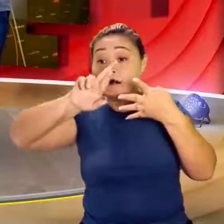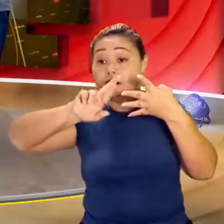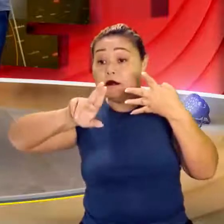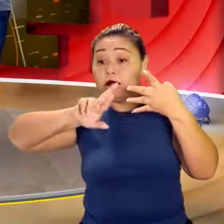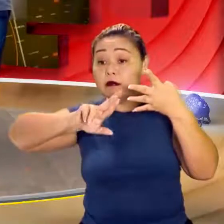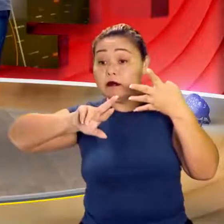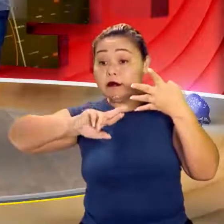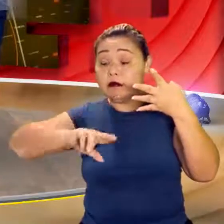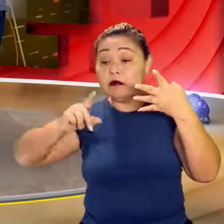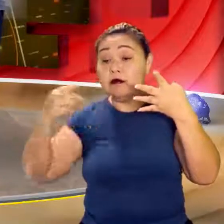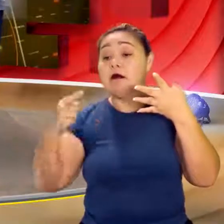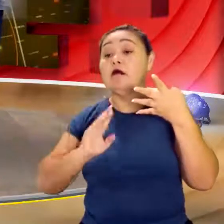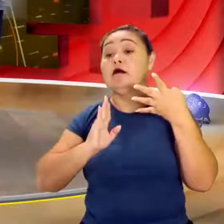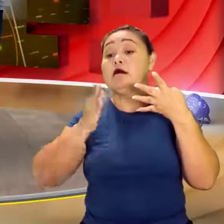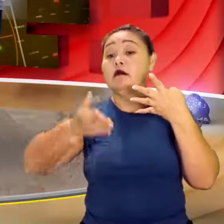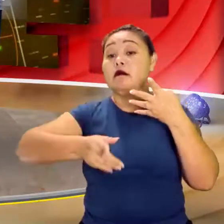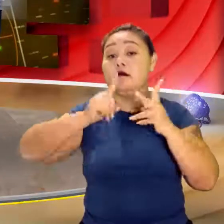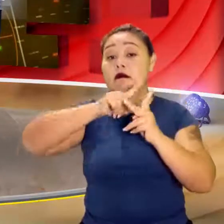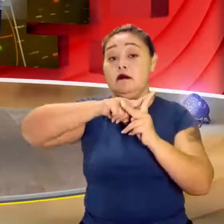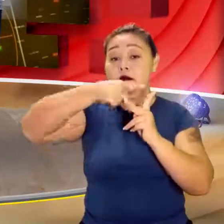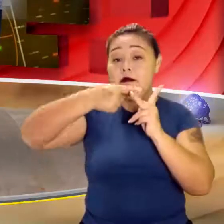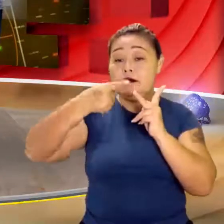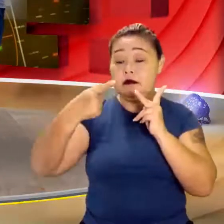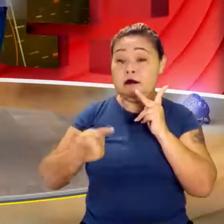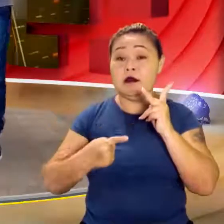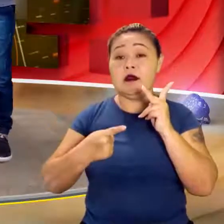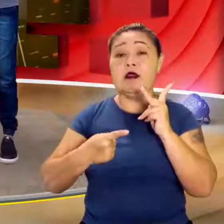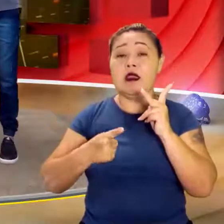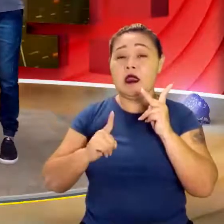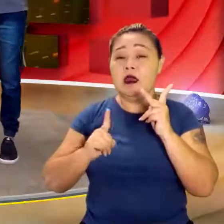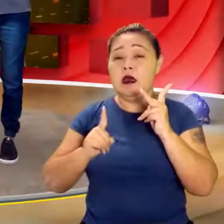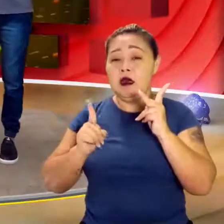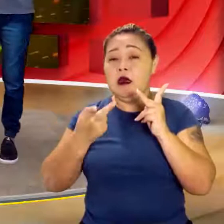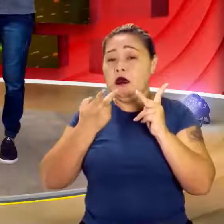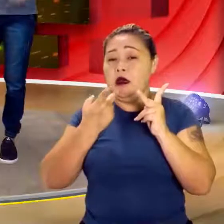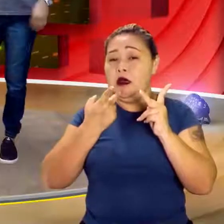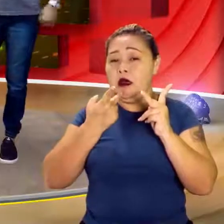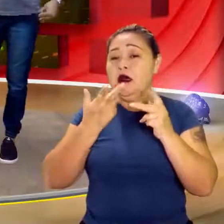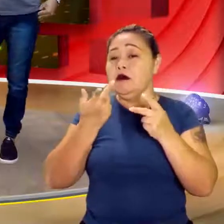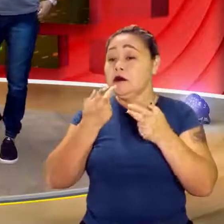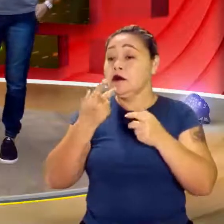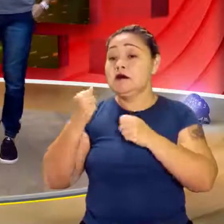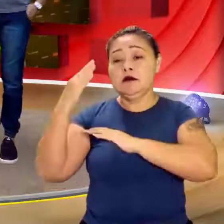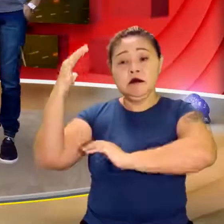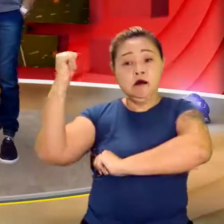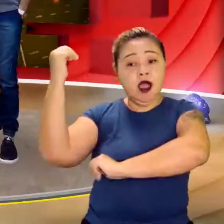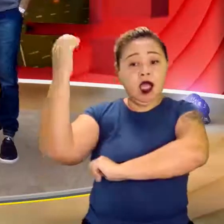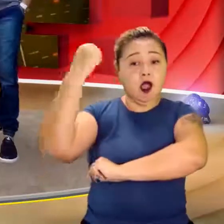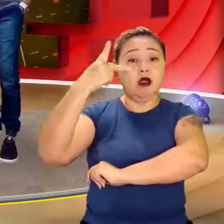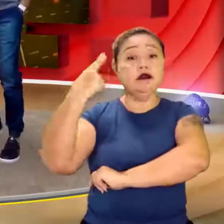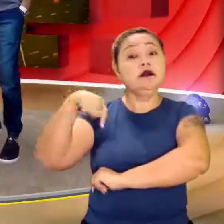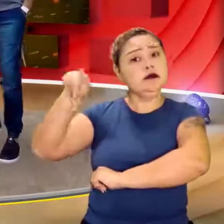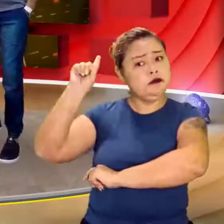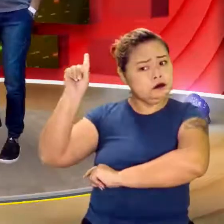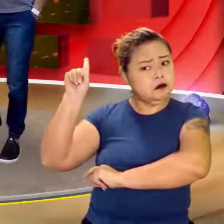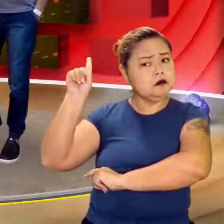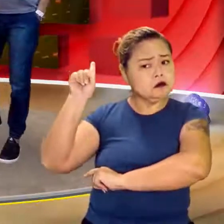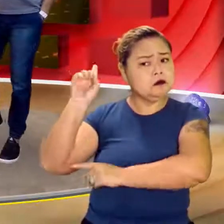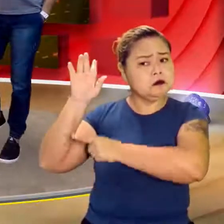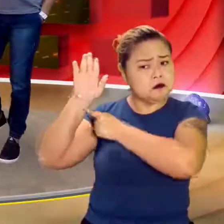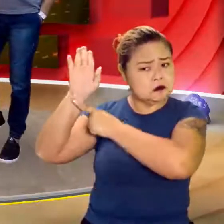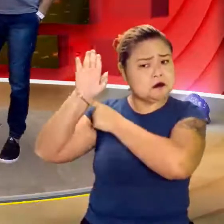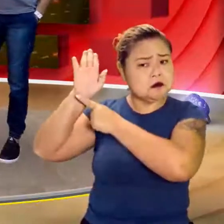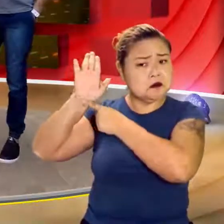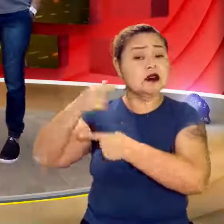propriedades da radiciação. Propriedade. Aquela aula que a gente falou em espanhol, loro. Acho que, né, deu uma ajudada